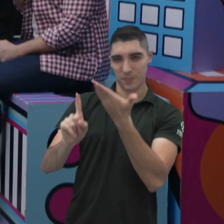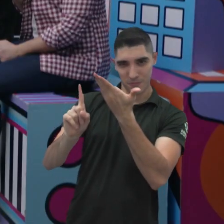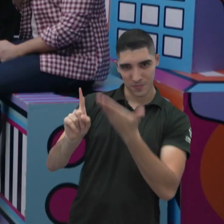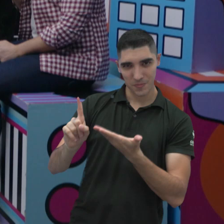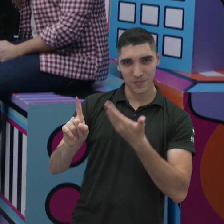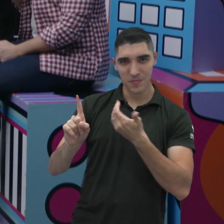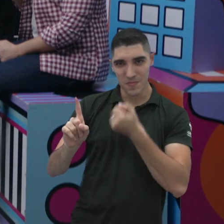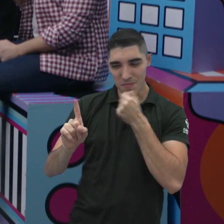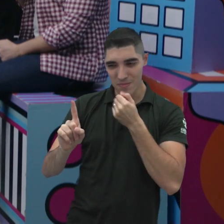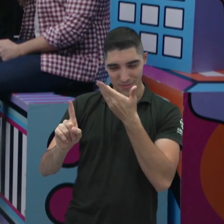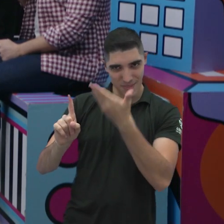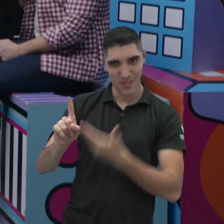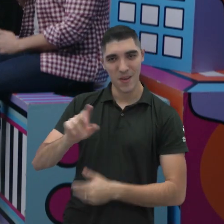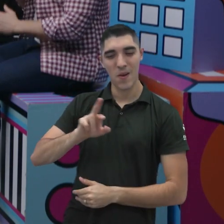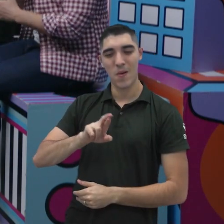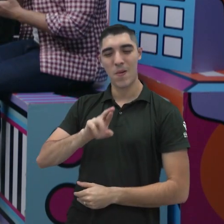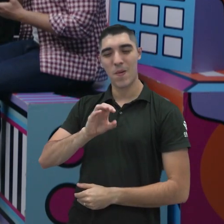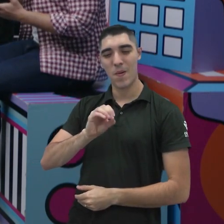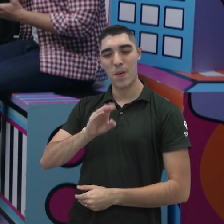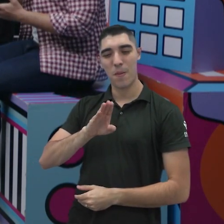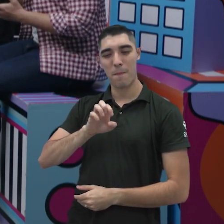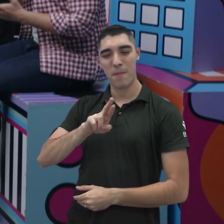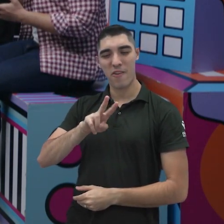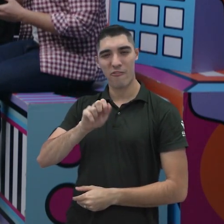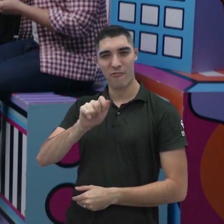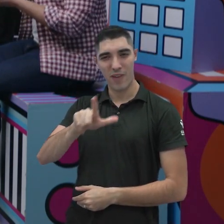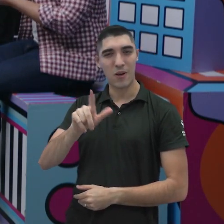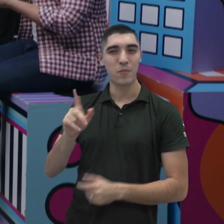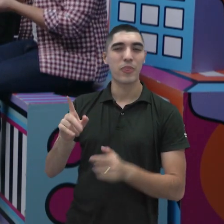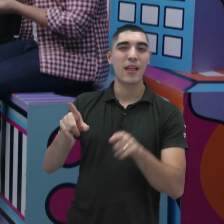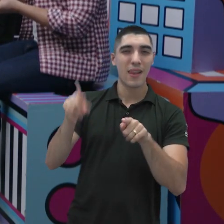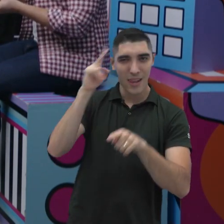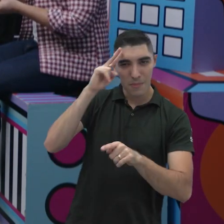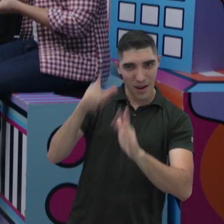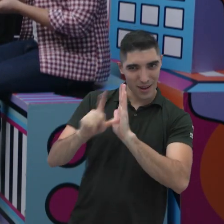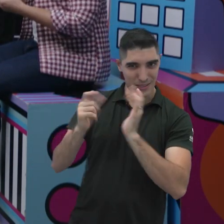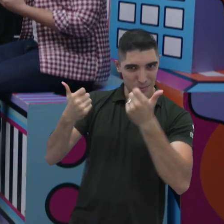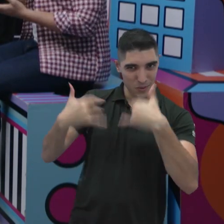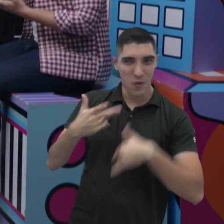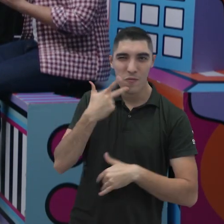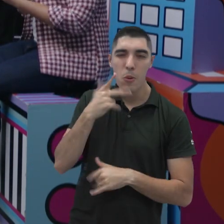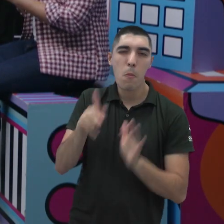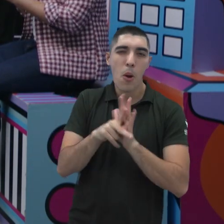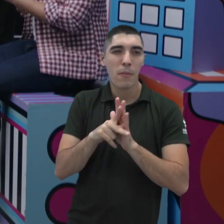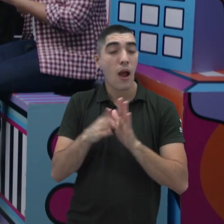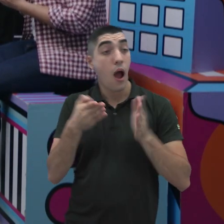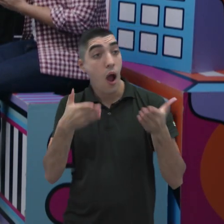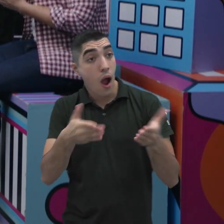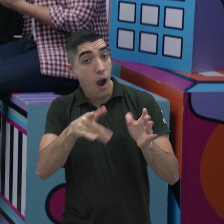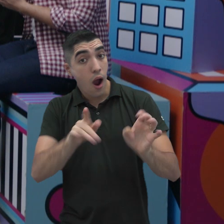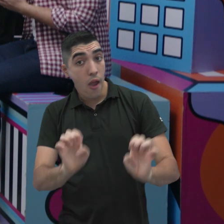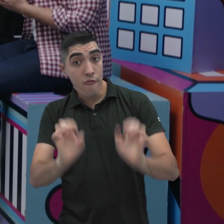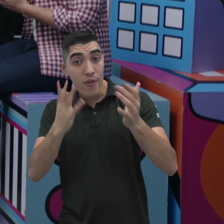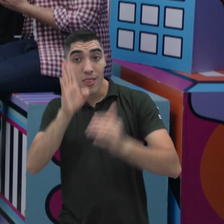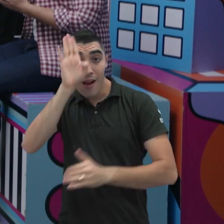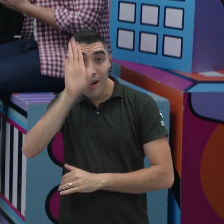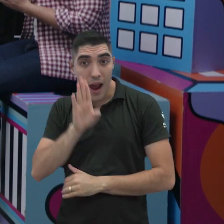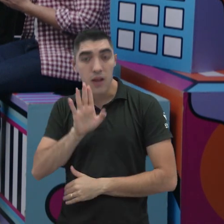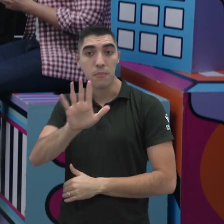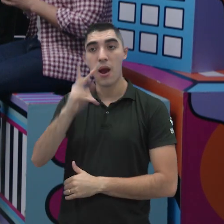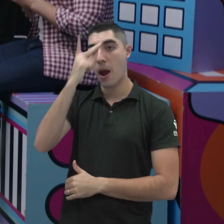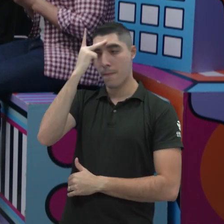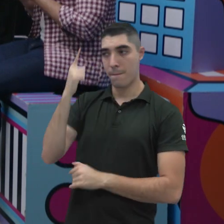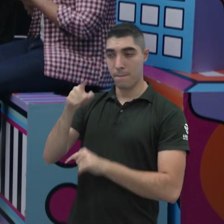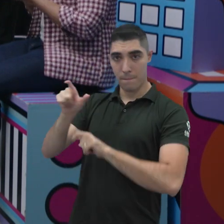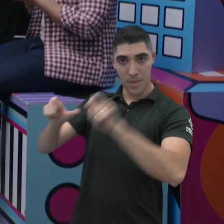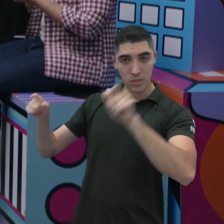hoje, o Roberval, a respeito dessa questão da gratuidade. Porque quando a gente vê um espetáculo gratuito, talvez nem todas as